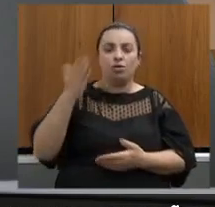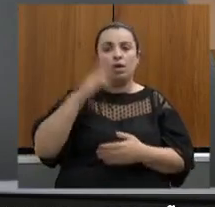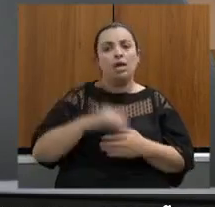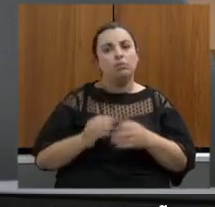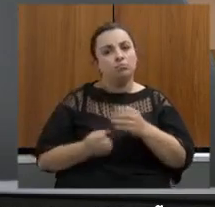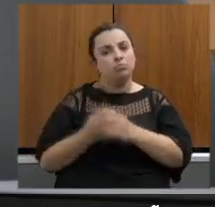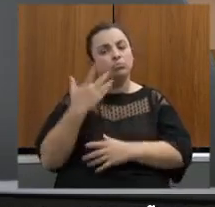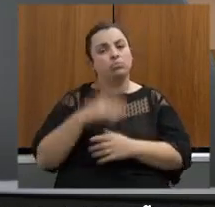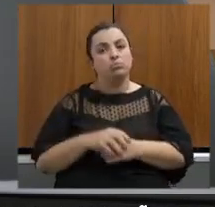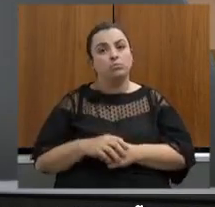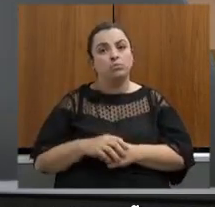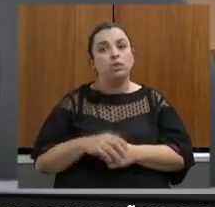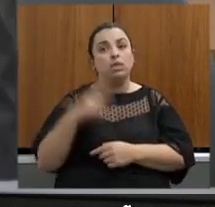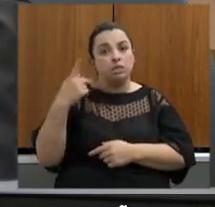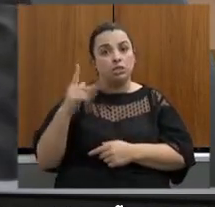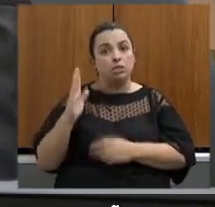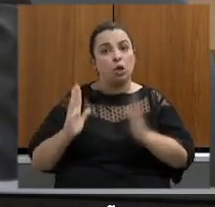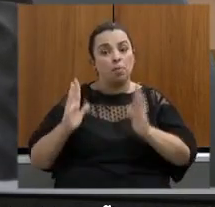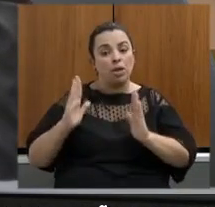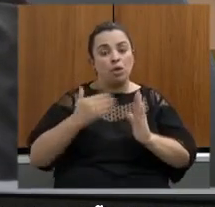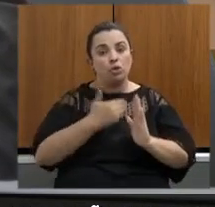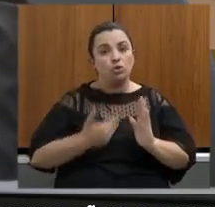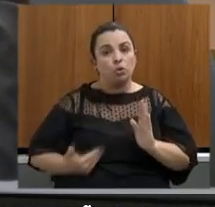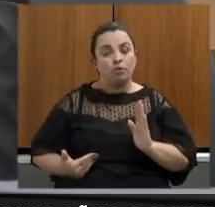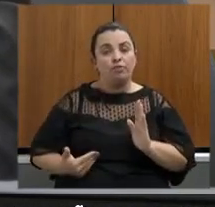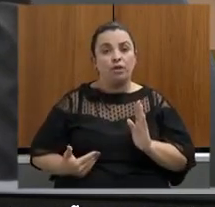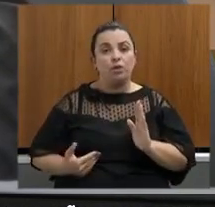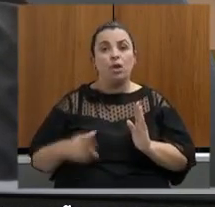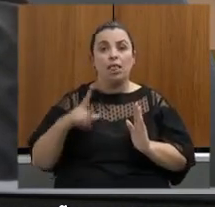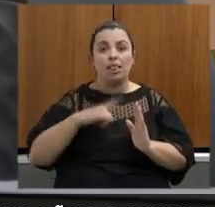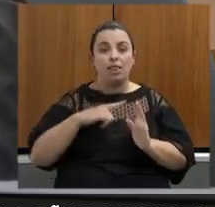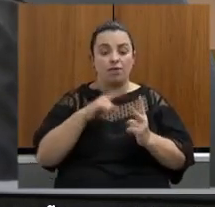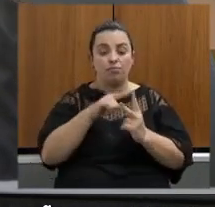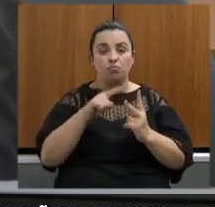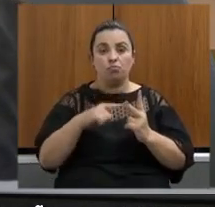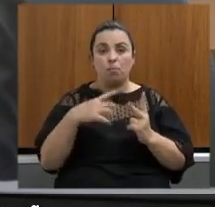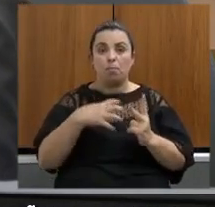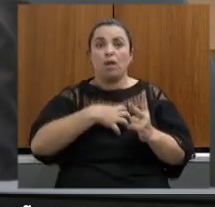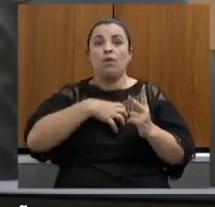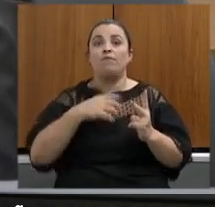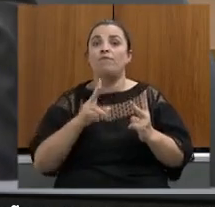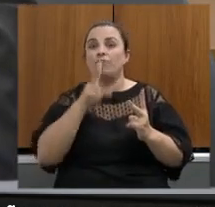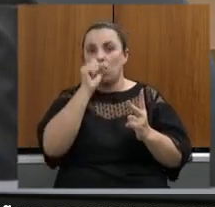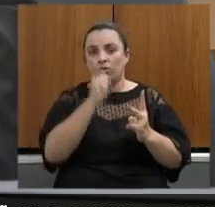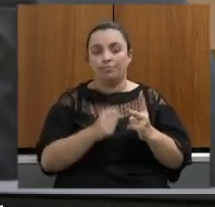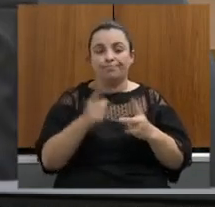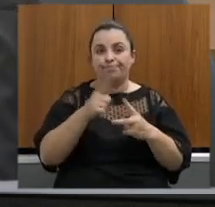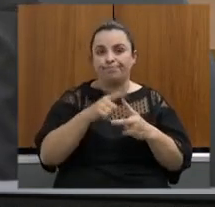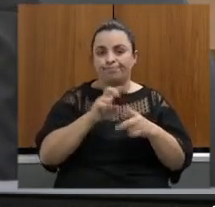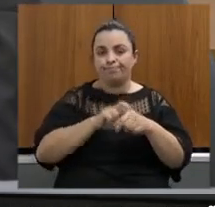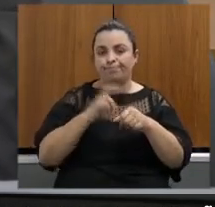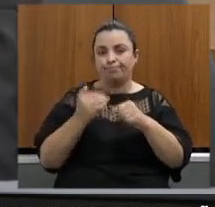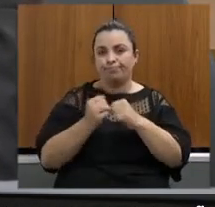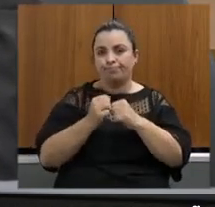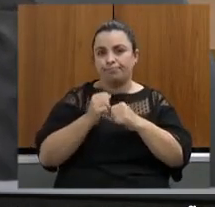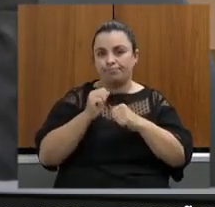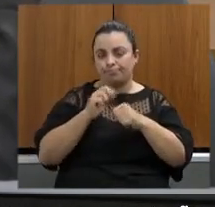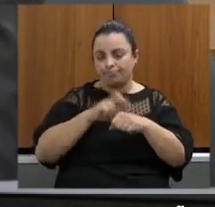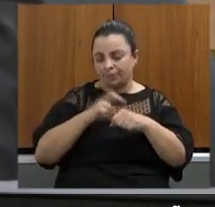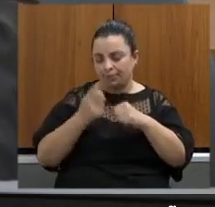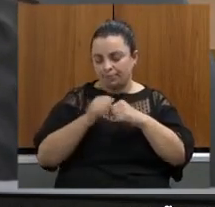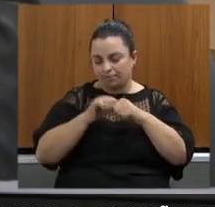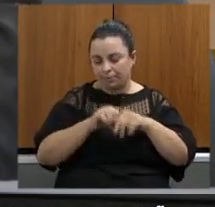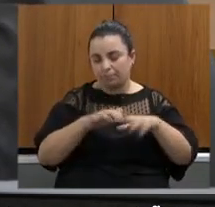foi impactado por duas coisas muito fortes o mapa de Mia no mundo inteiro né de uma forma terrível